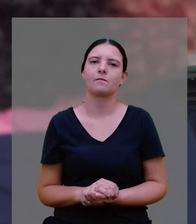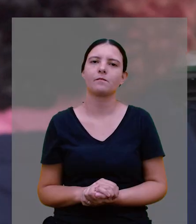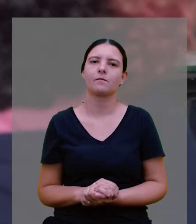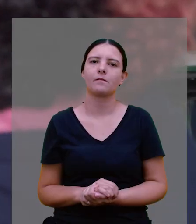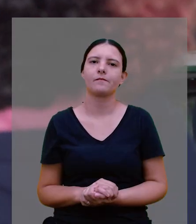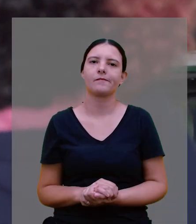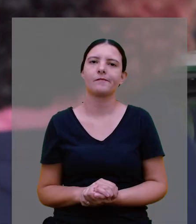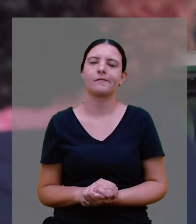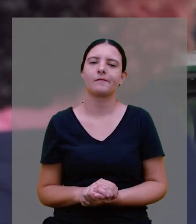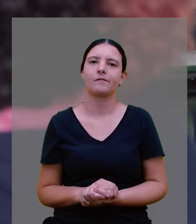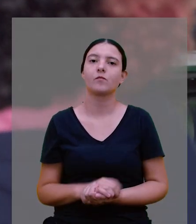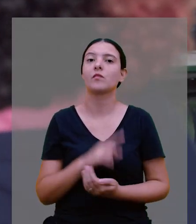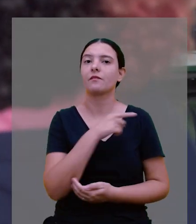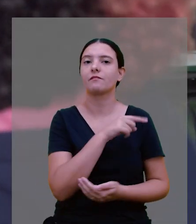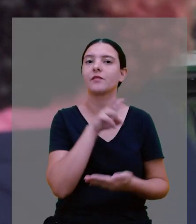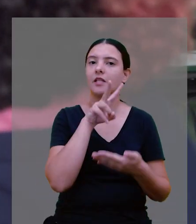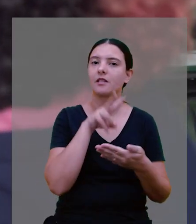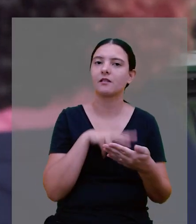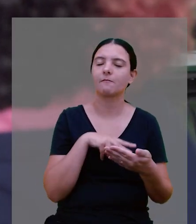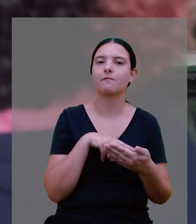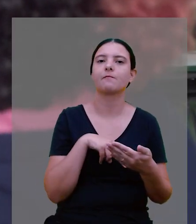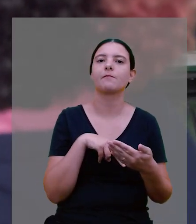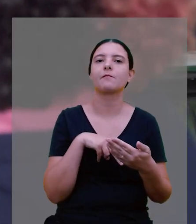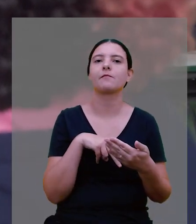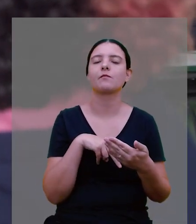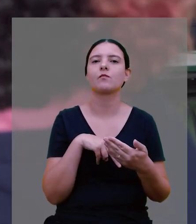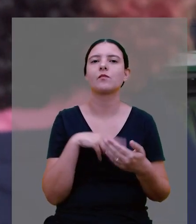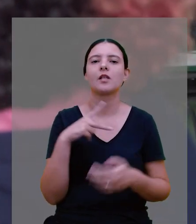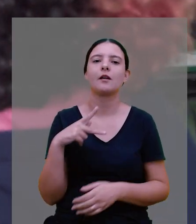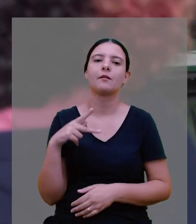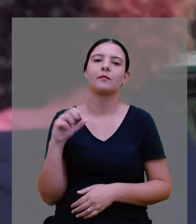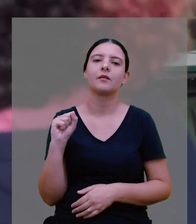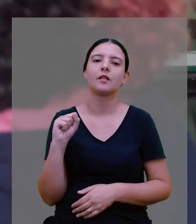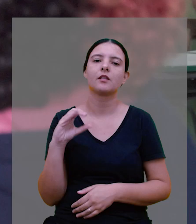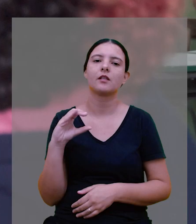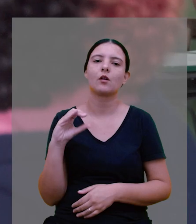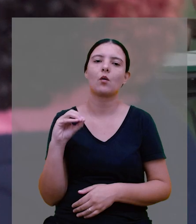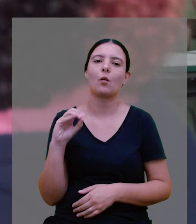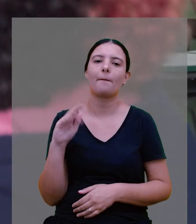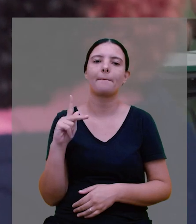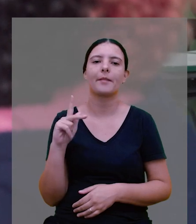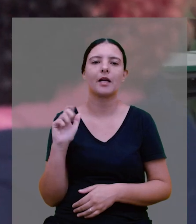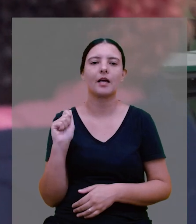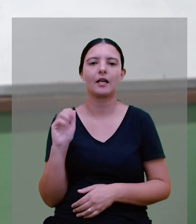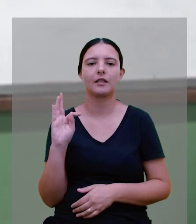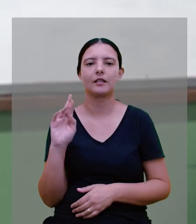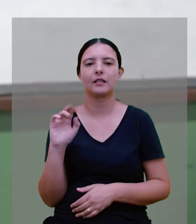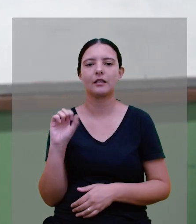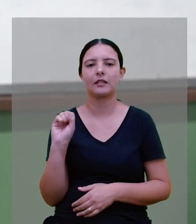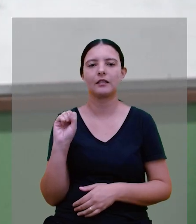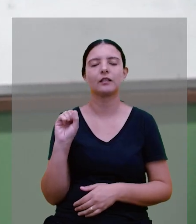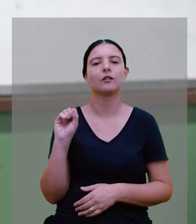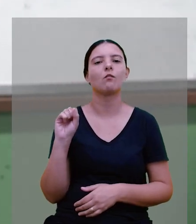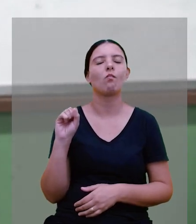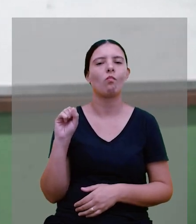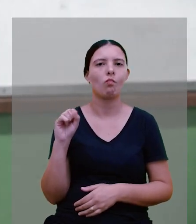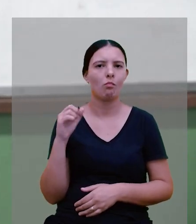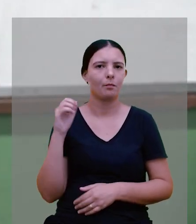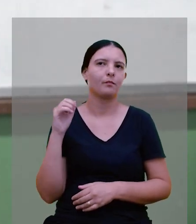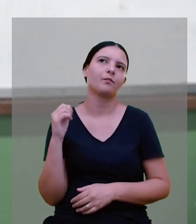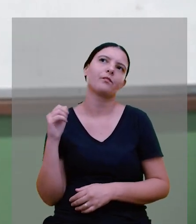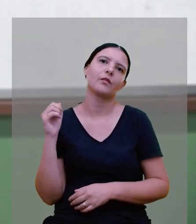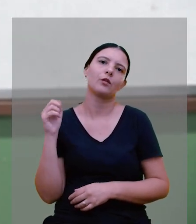Ah, tá. Ela leu um livro sobre os maiores psicopatas dos Estados Unidos. O que ler um livro sobre os